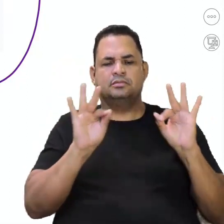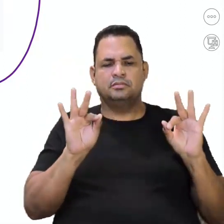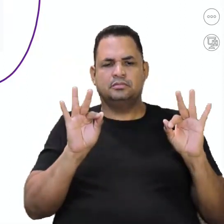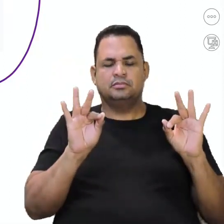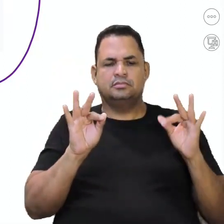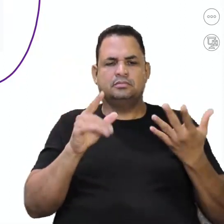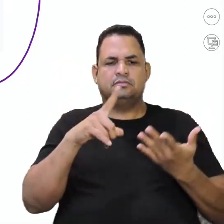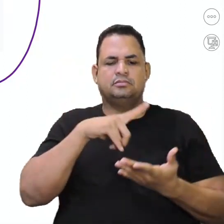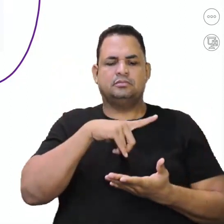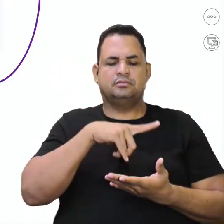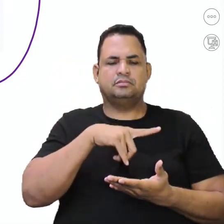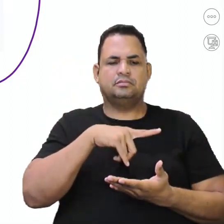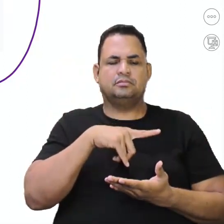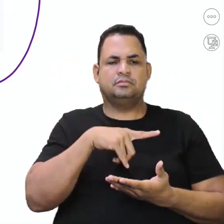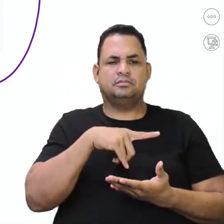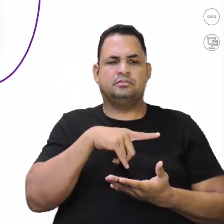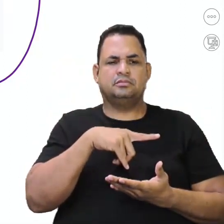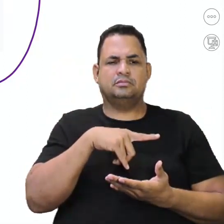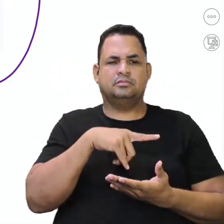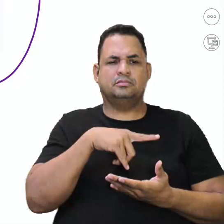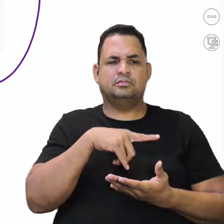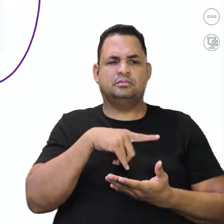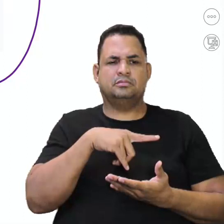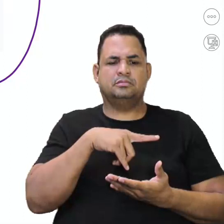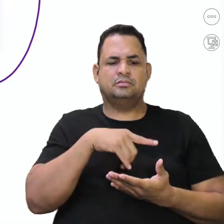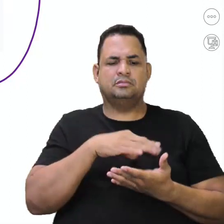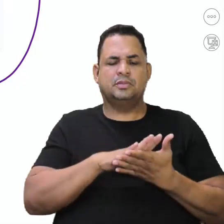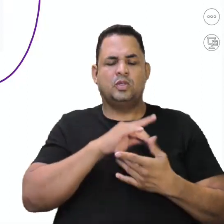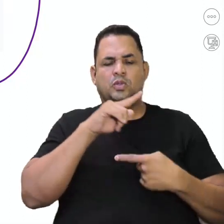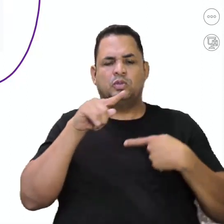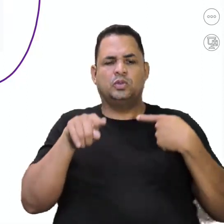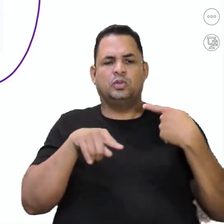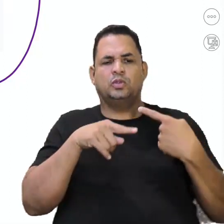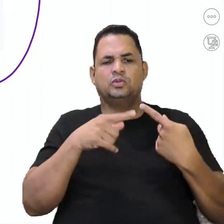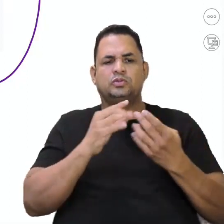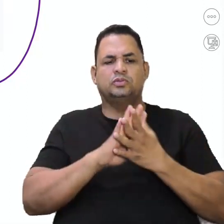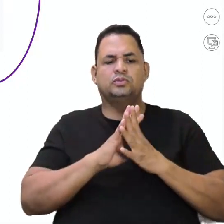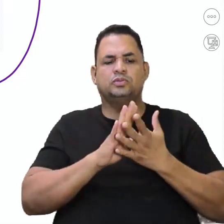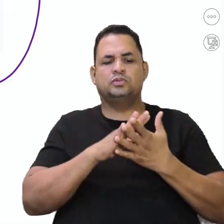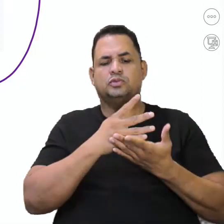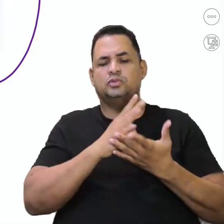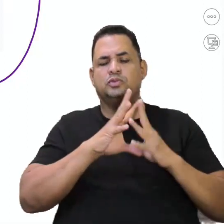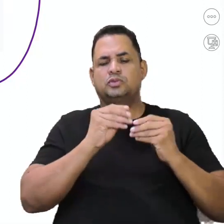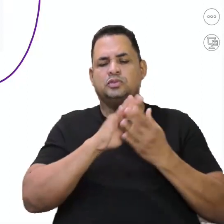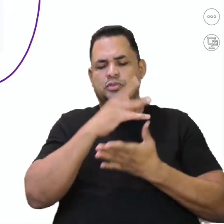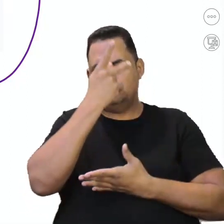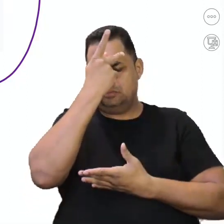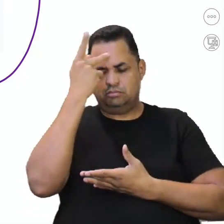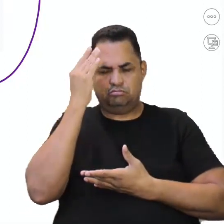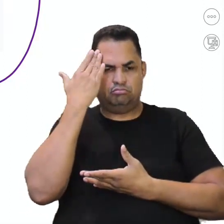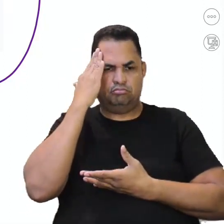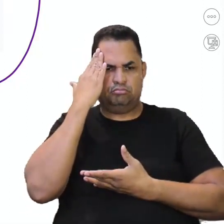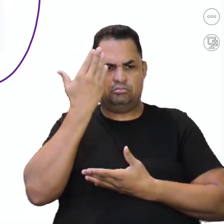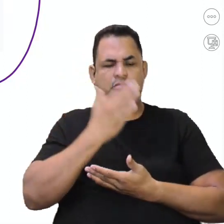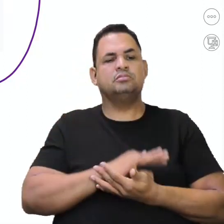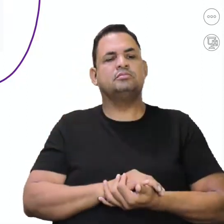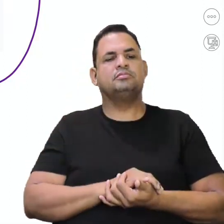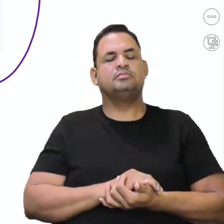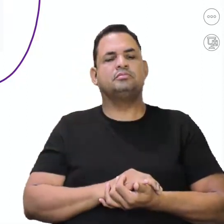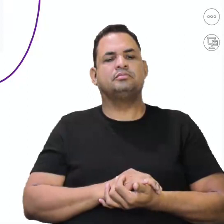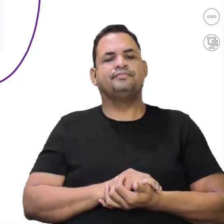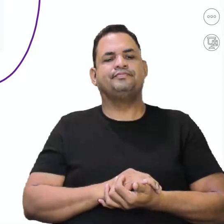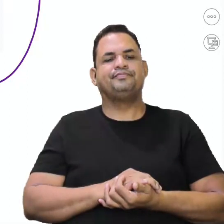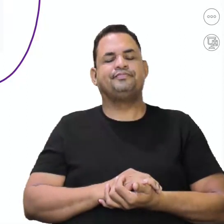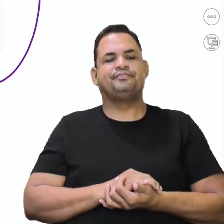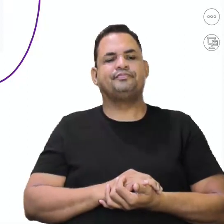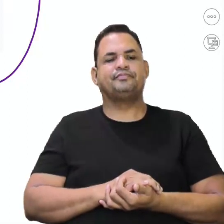simples, onde o interesse é fazer com que todo mundo entenda. Have a strong